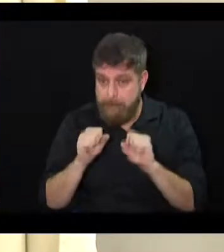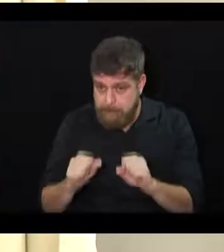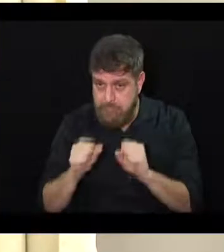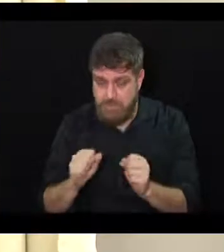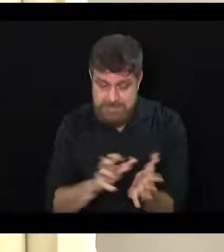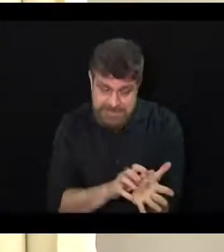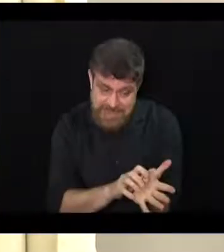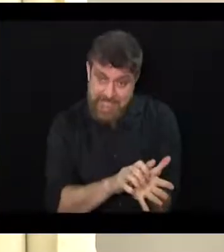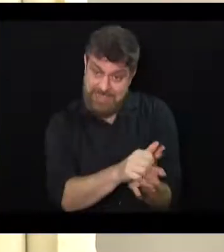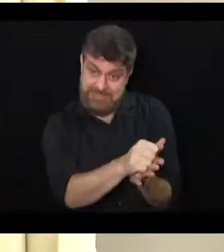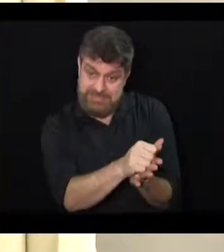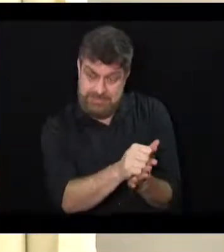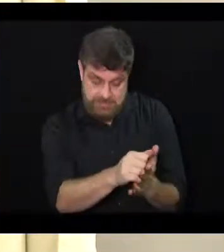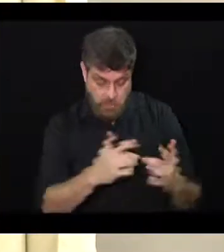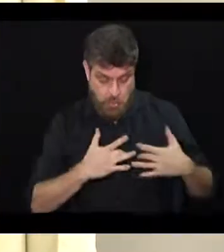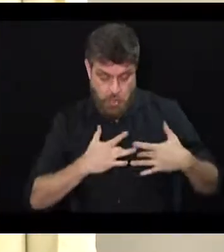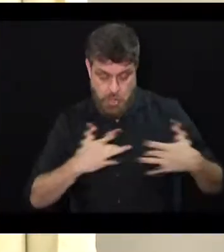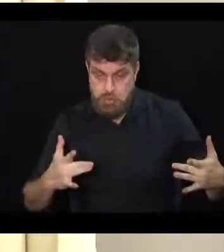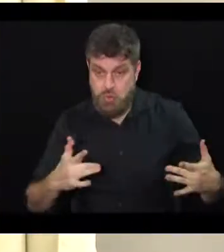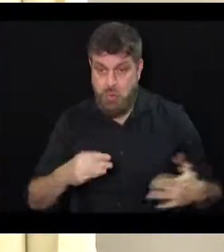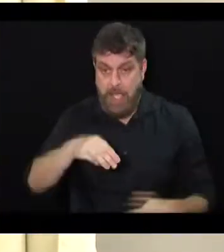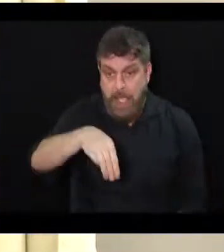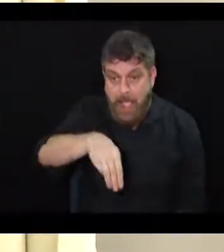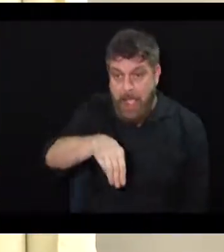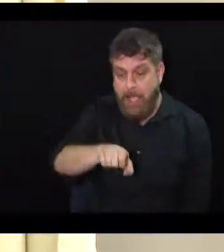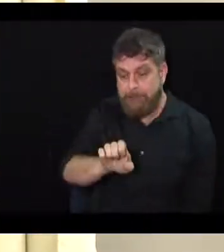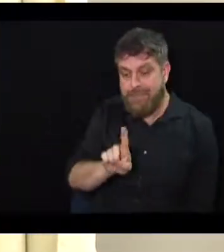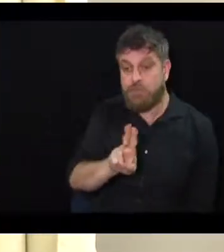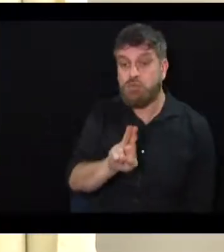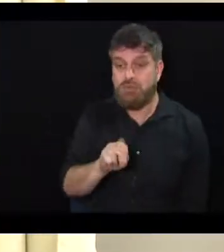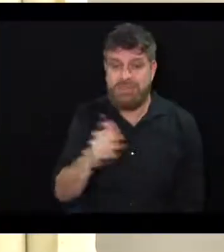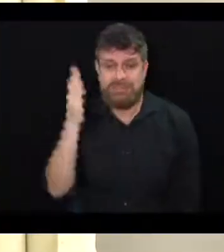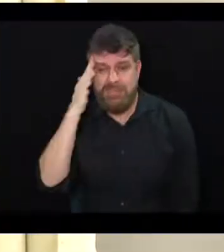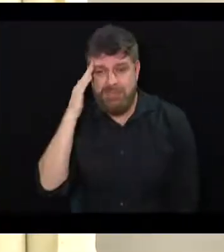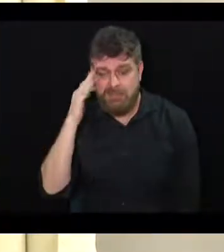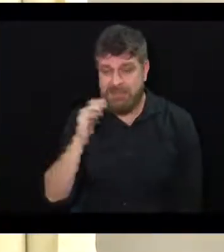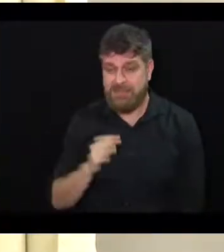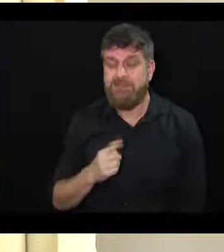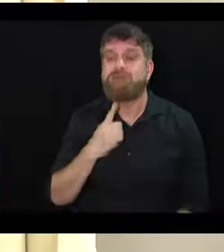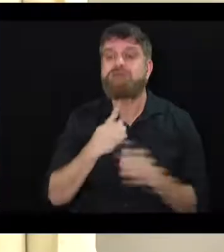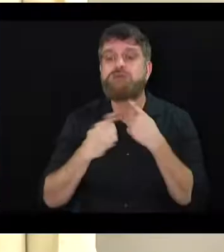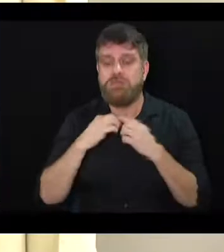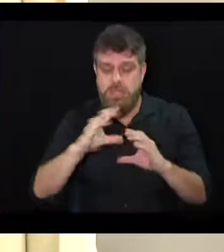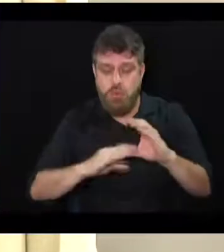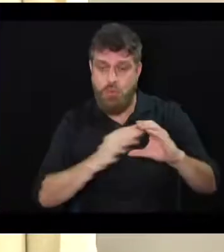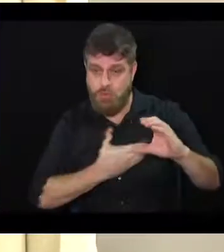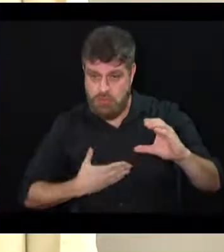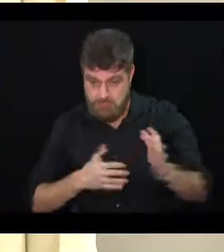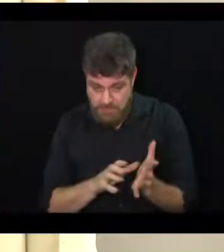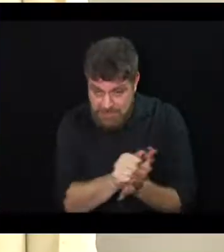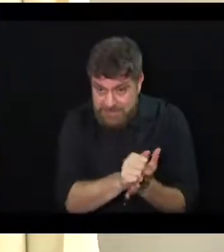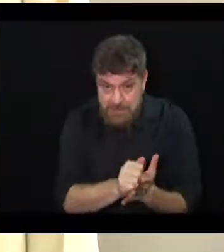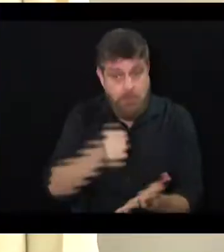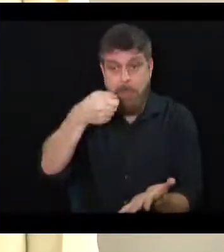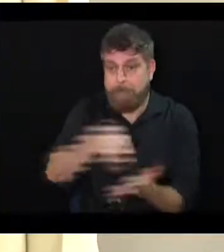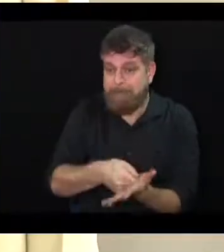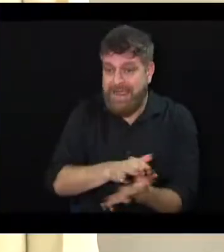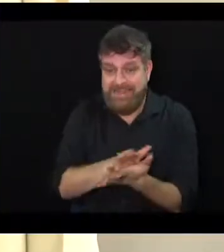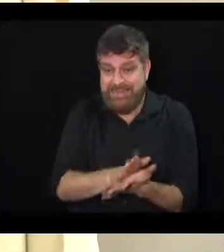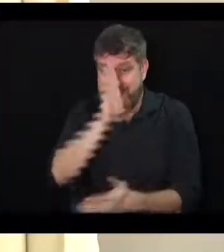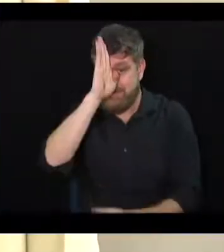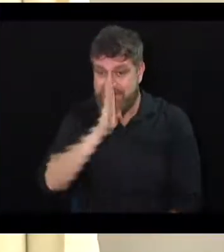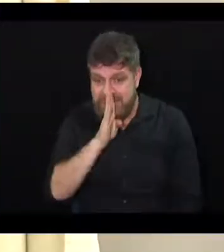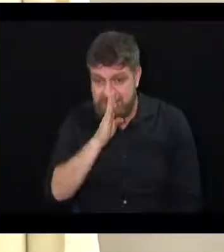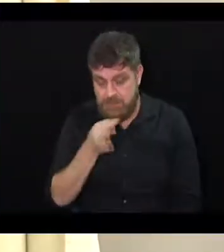tornar doadores, tendo como incentivo aí a isenção na inscrição de um concurso público municipal. Para o